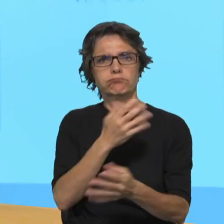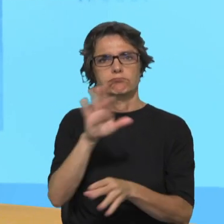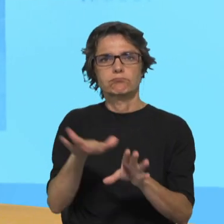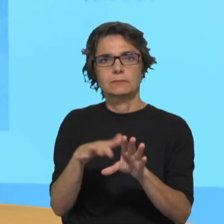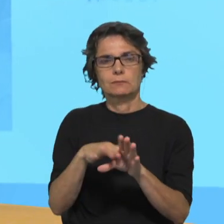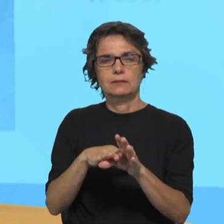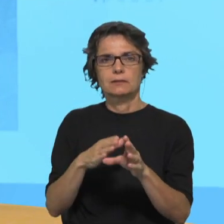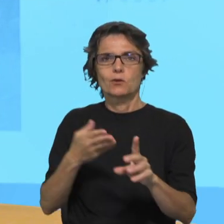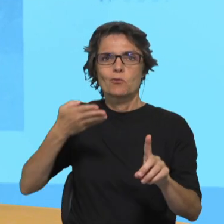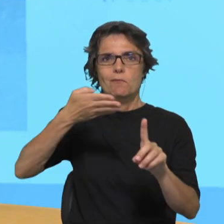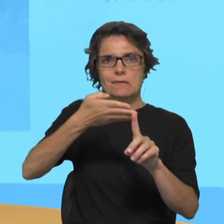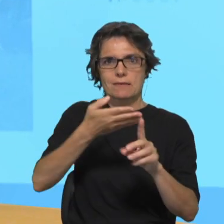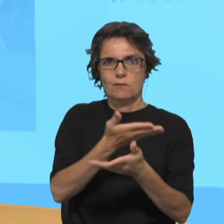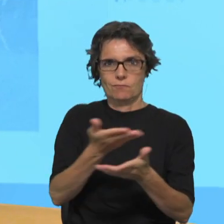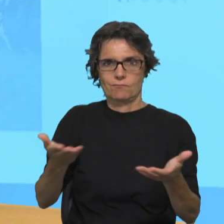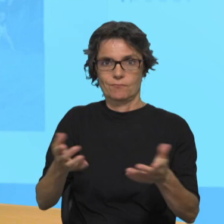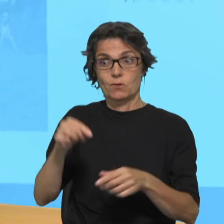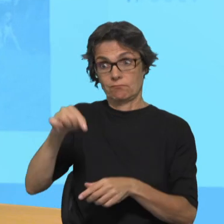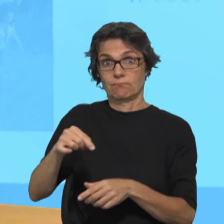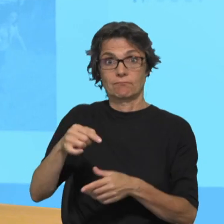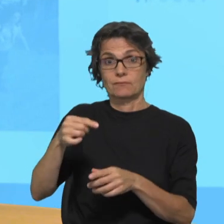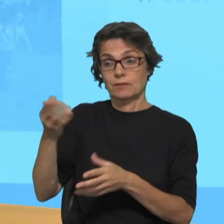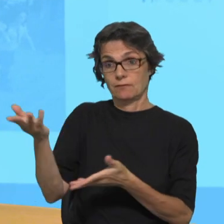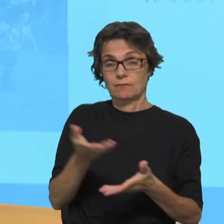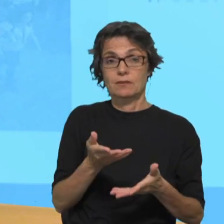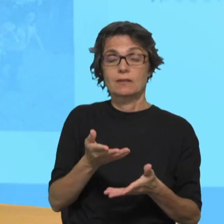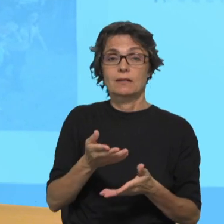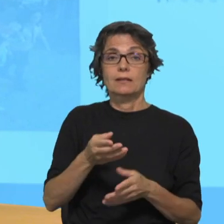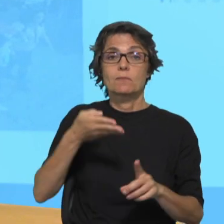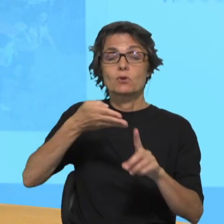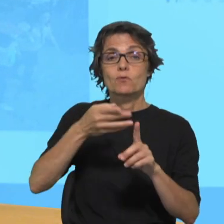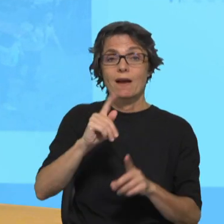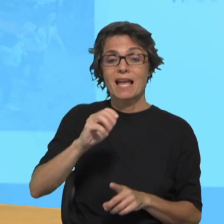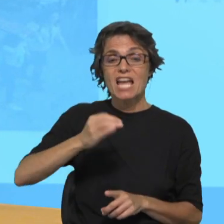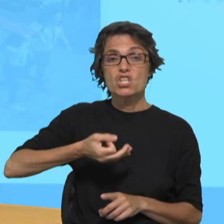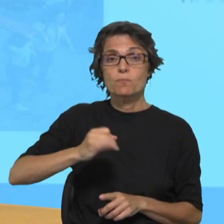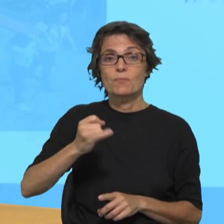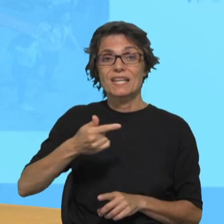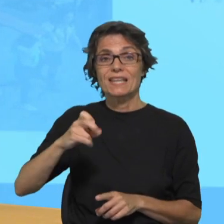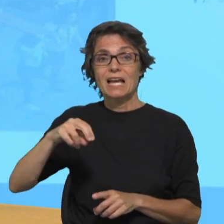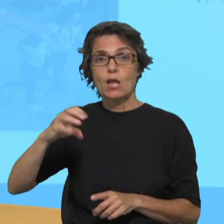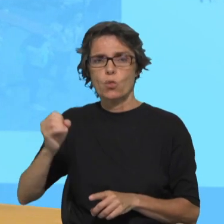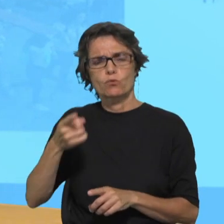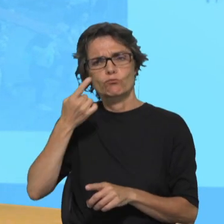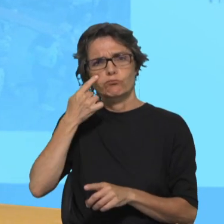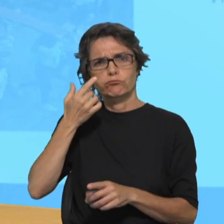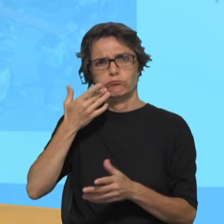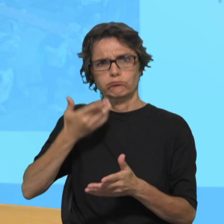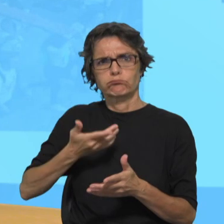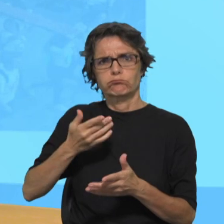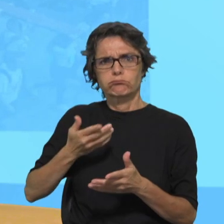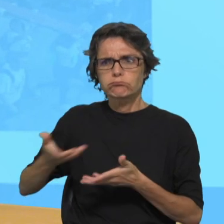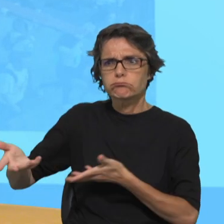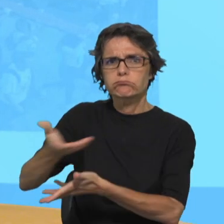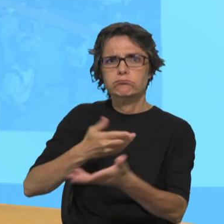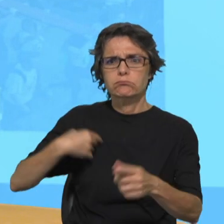envolvimento missionário. Experiência disso têm os missionários espiritanos que há muito partilham o seu carisma com as